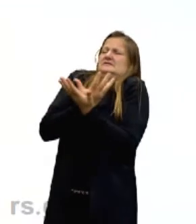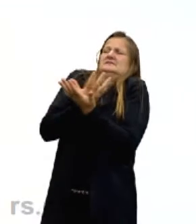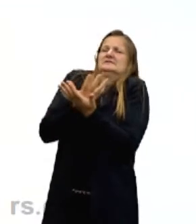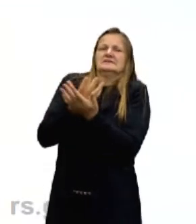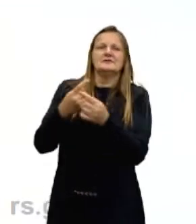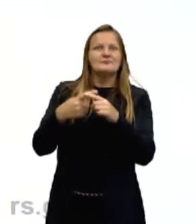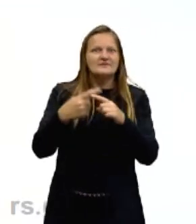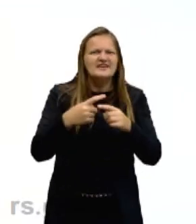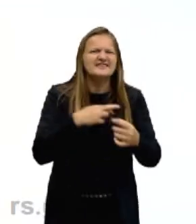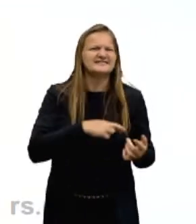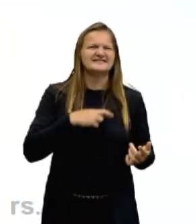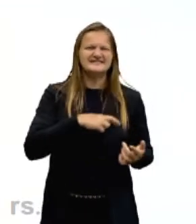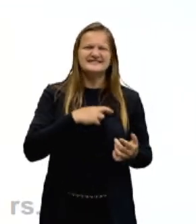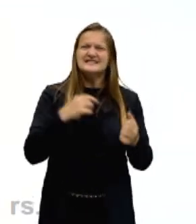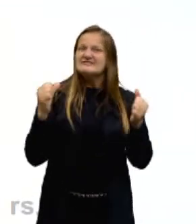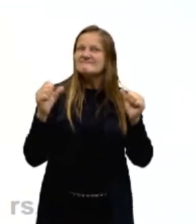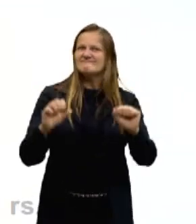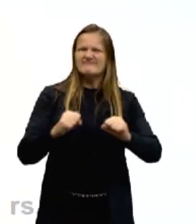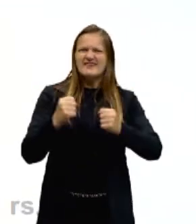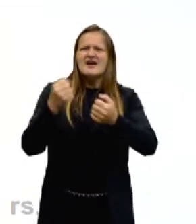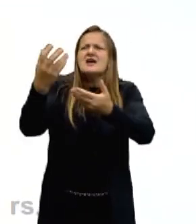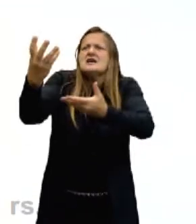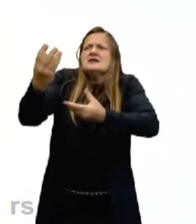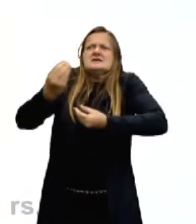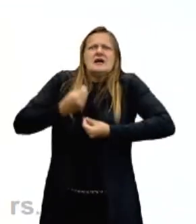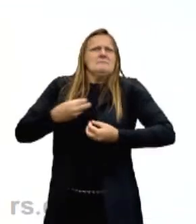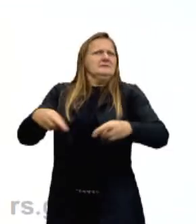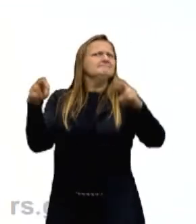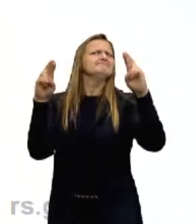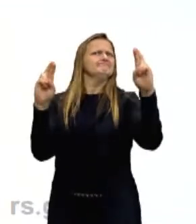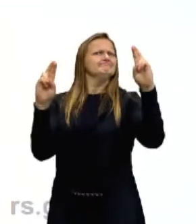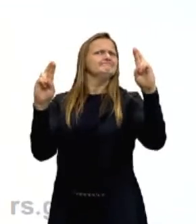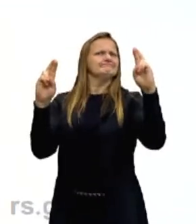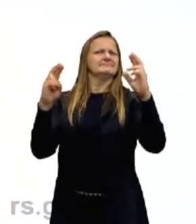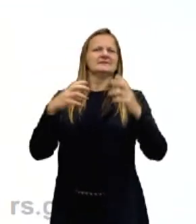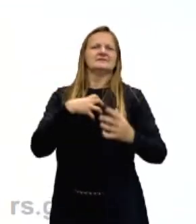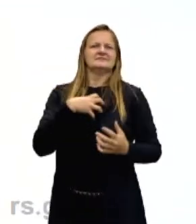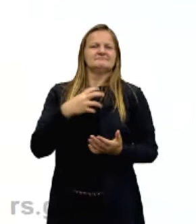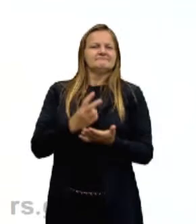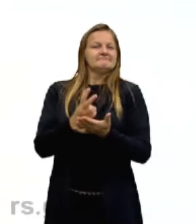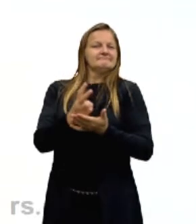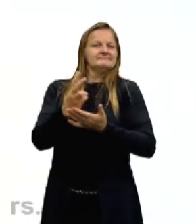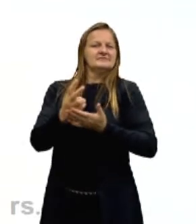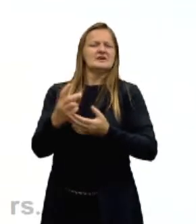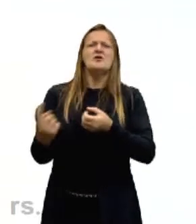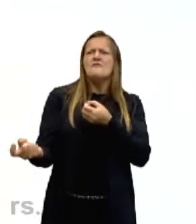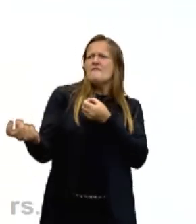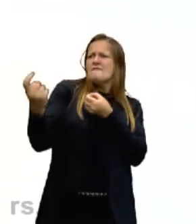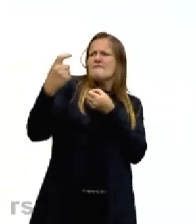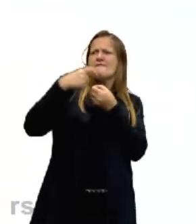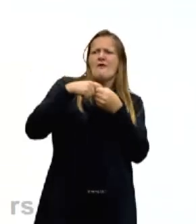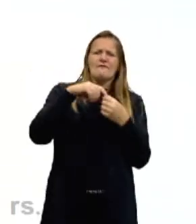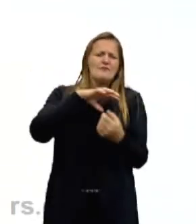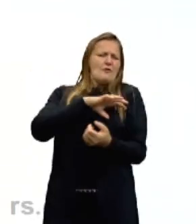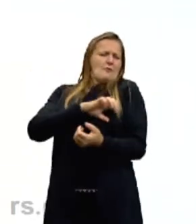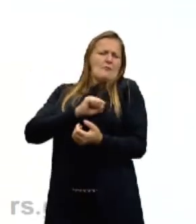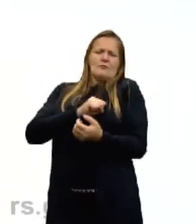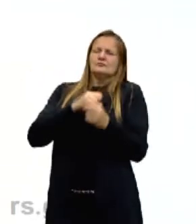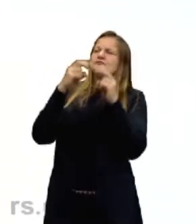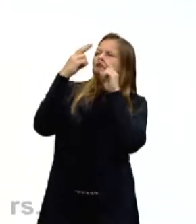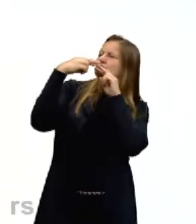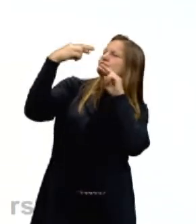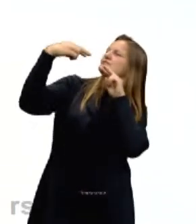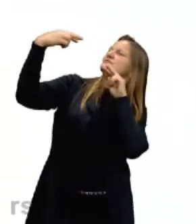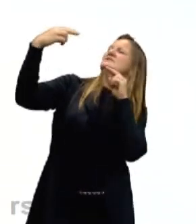Então tá vendo ele tá pedindo da Minha Esperança com que o ser humano tive vou ver o amante os